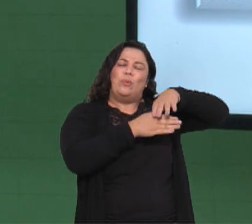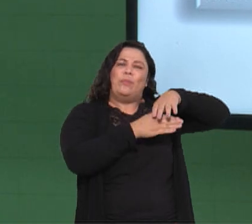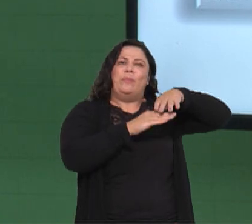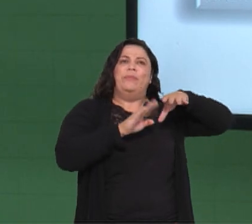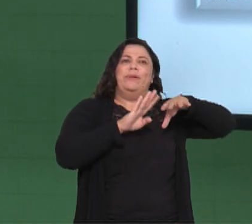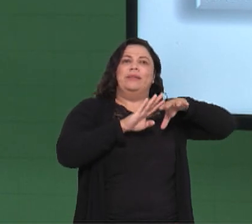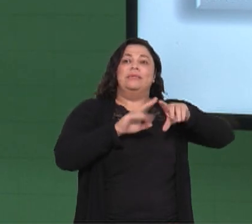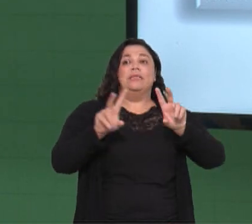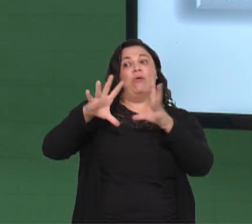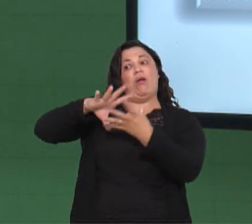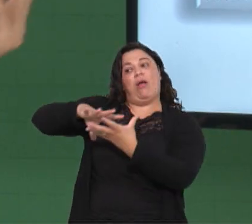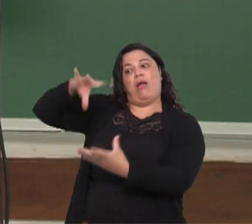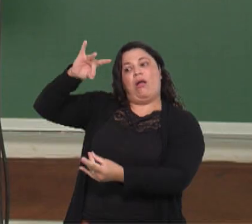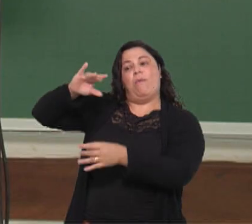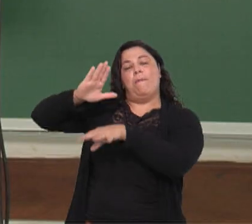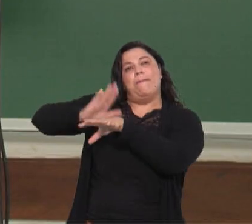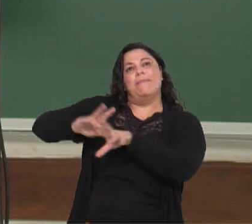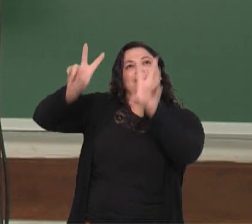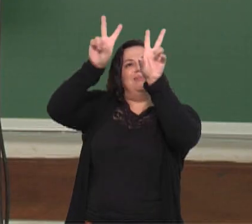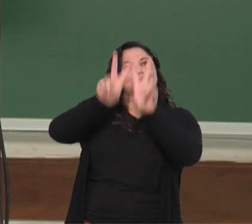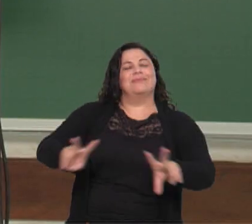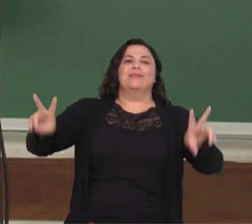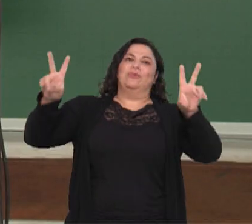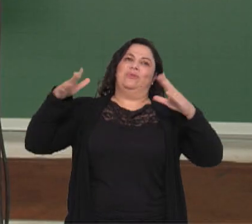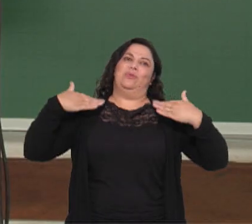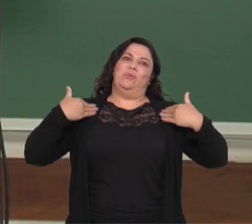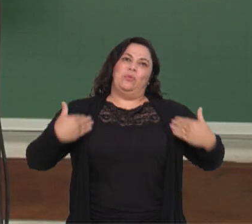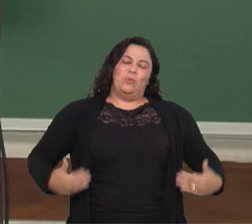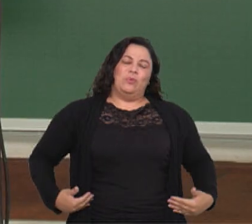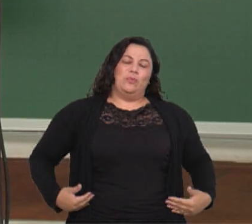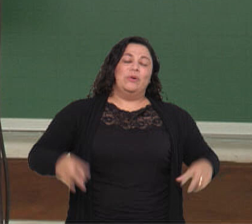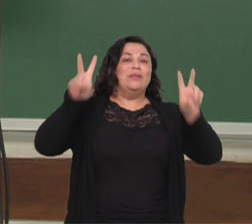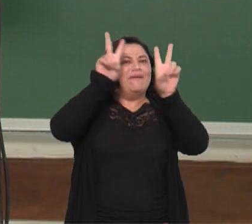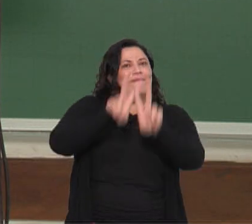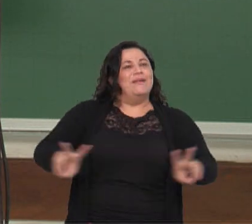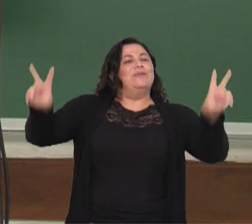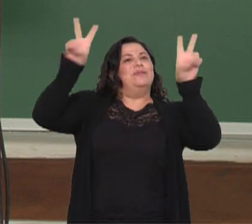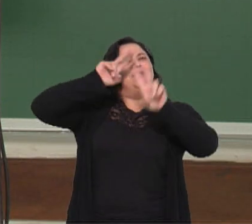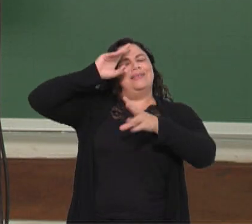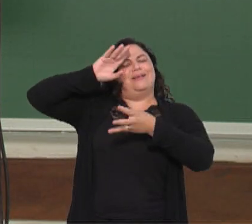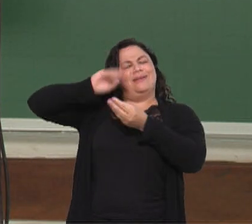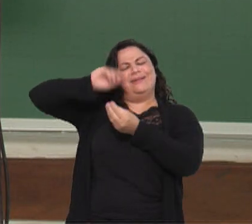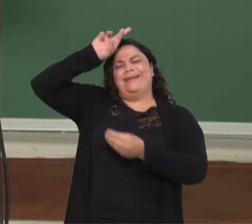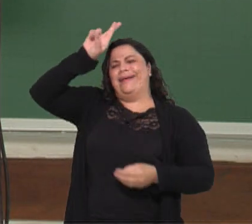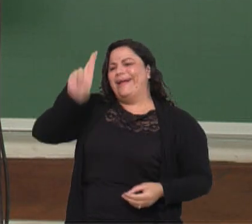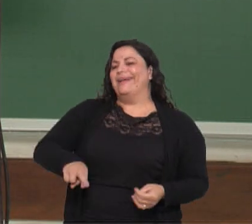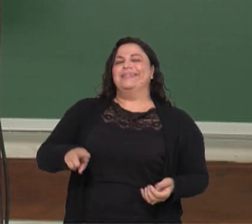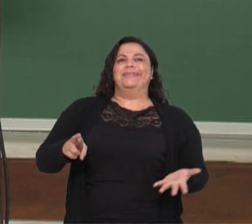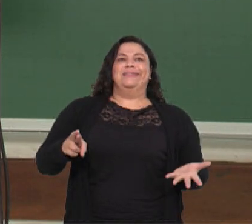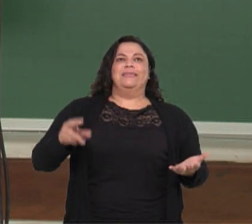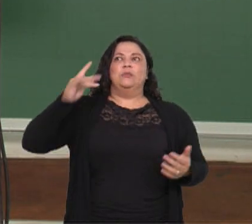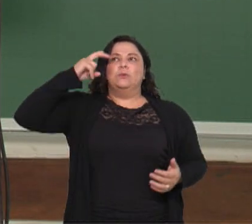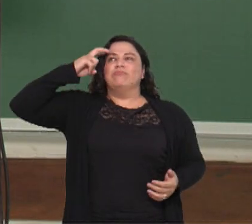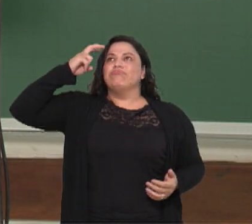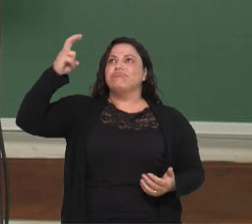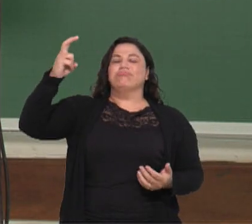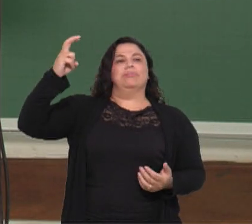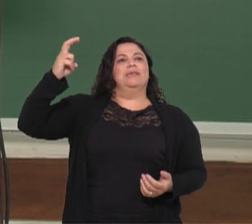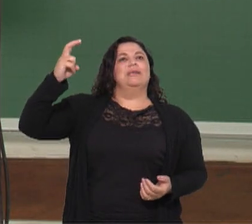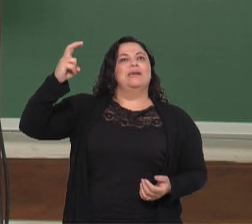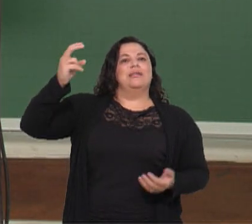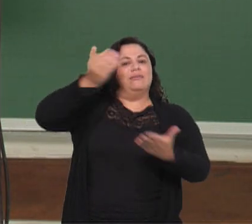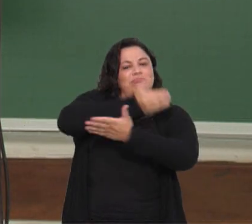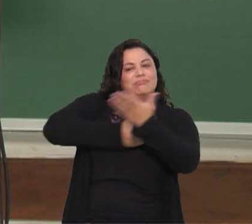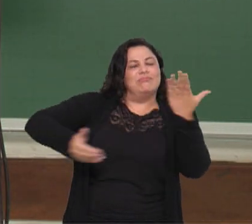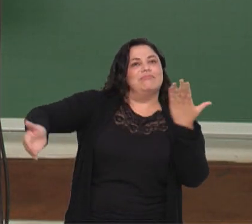vai ter mais valor que o corpo. Então a valorização da alma, ou seja, da razão, do intelecto, em relação, né,